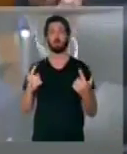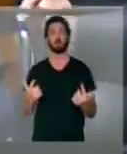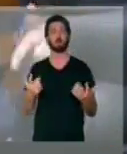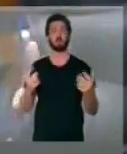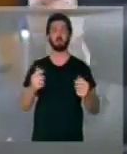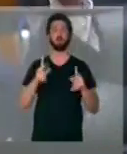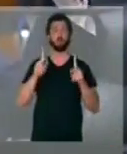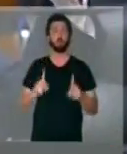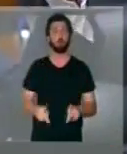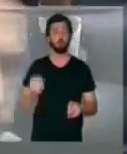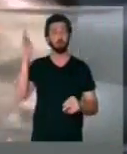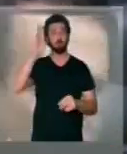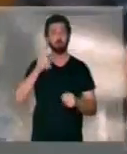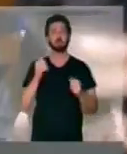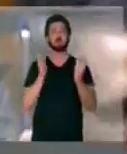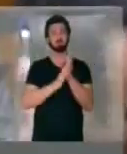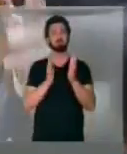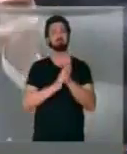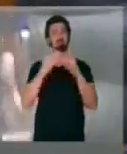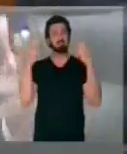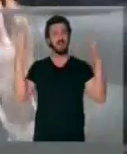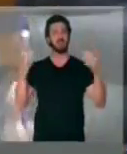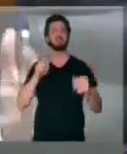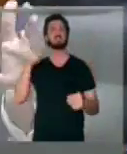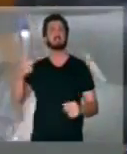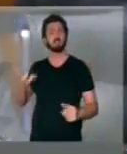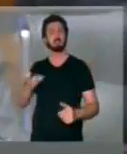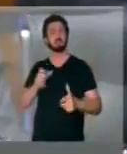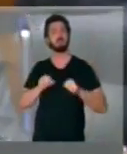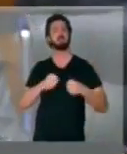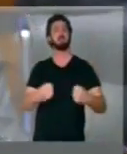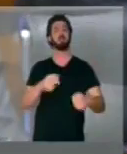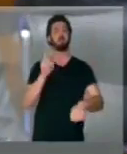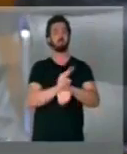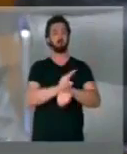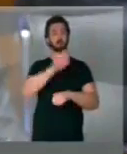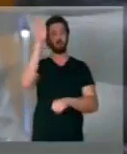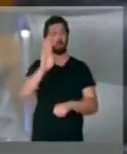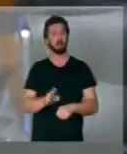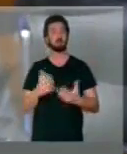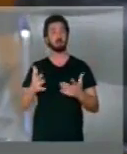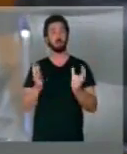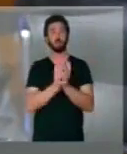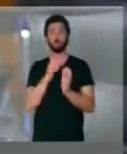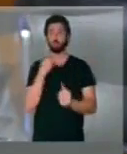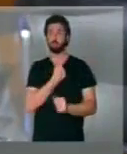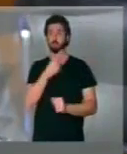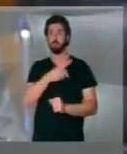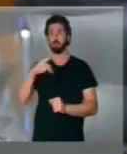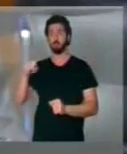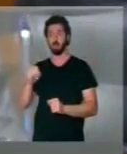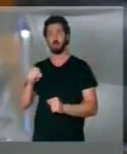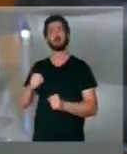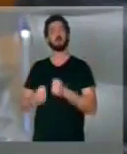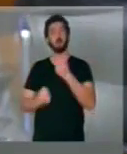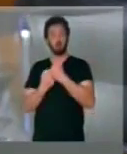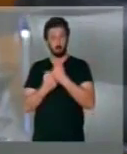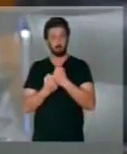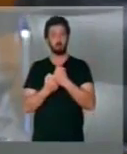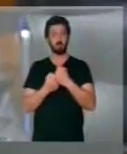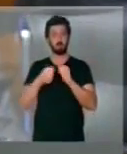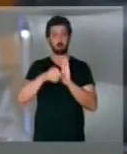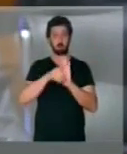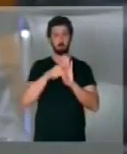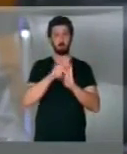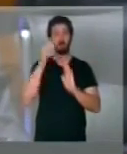evidente que os brasileiros têm que aplaudir aqueles que querem defender o país. Por isso a bancada do PPS apoia a medida provisória